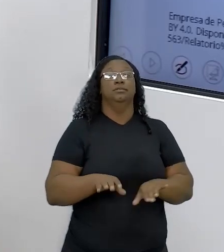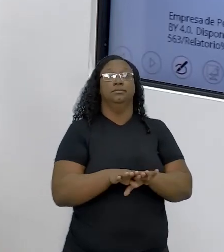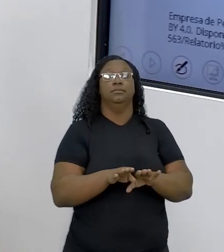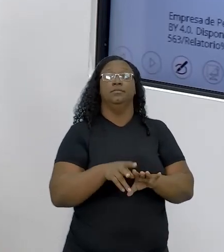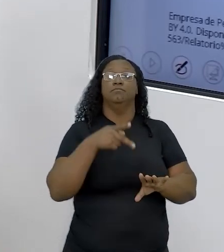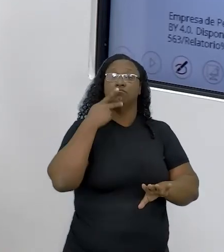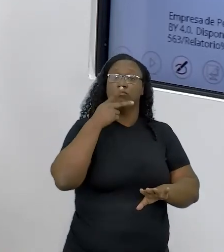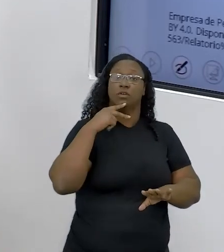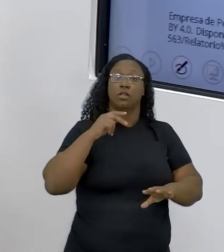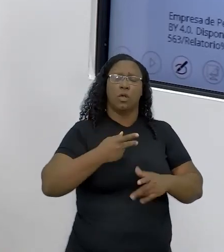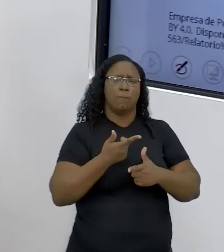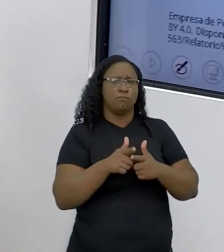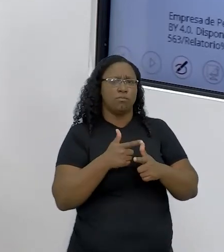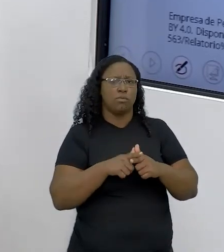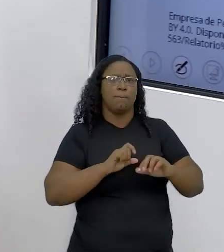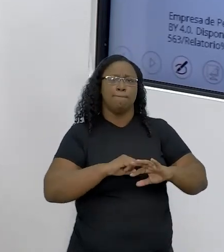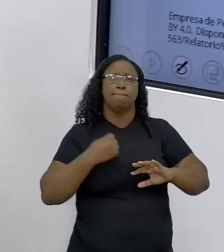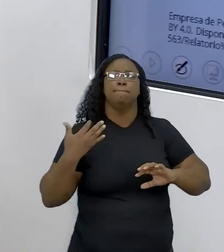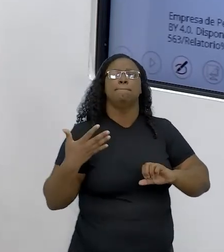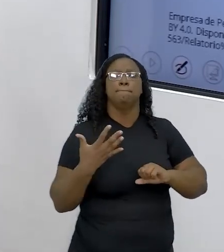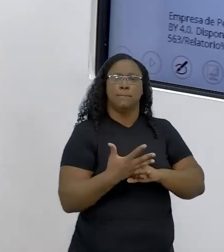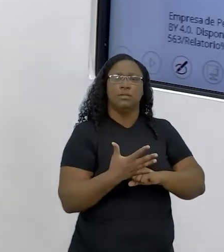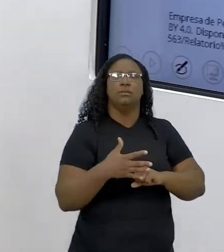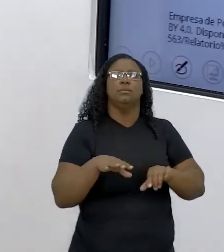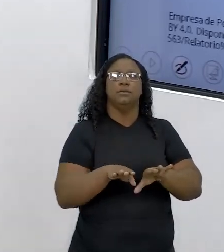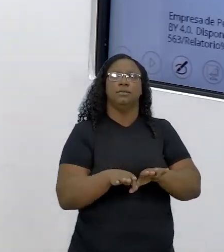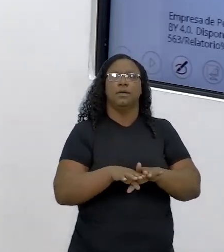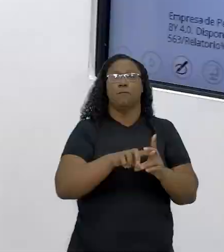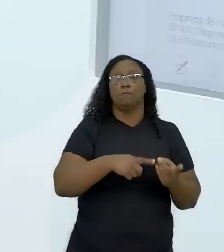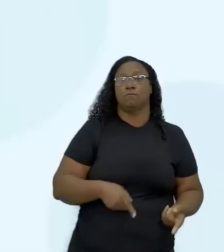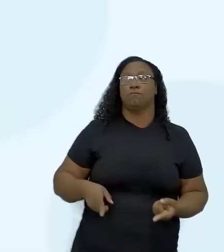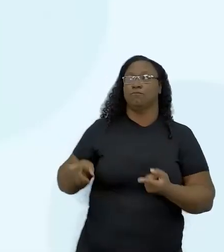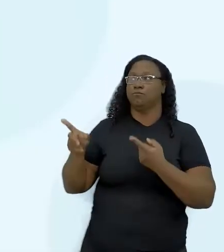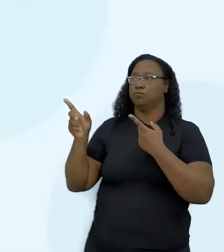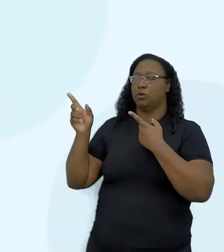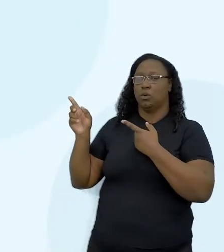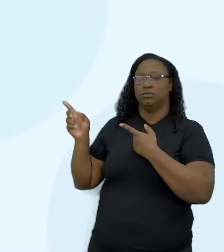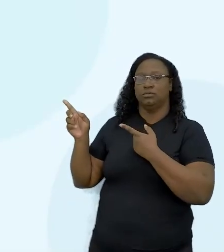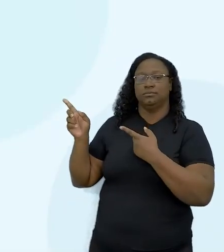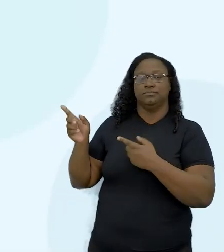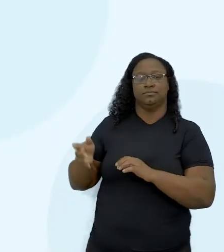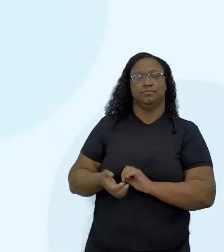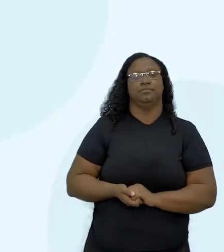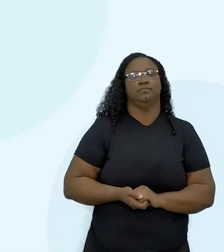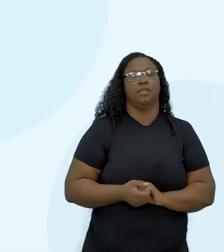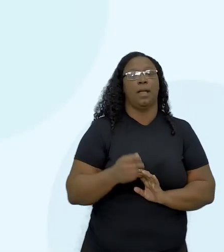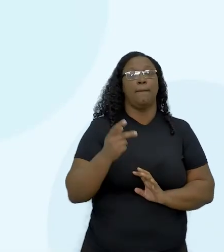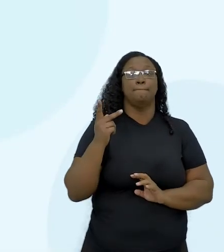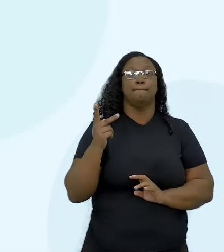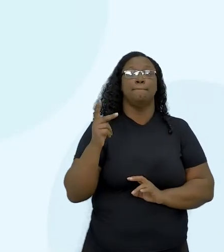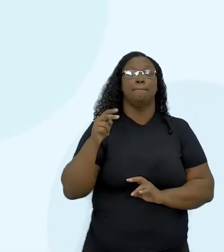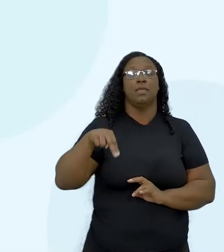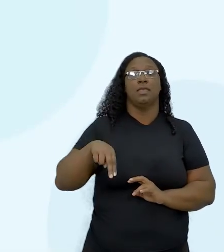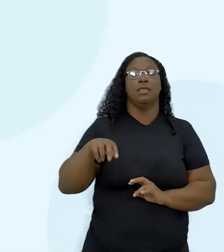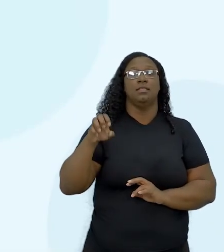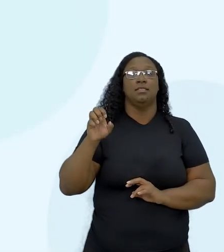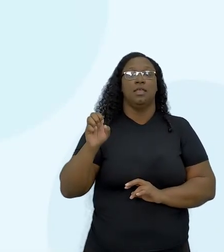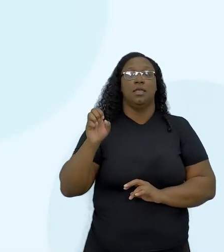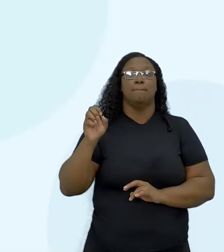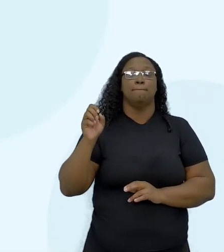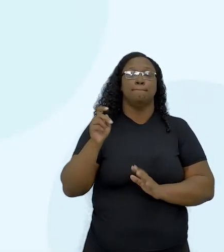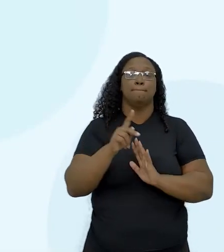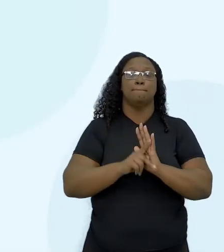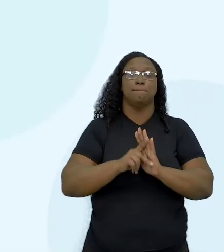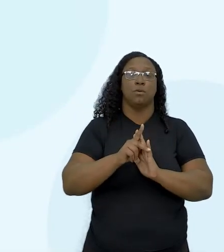Os problemas que aconteceram aí na pandemia. Volta aí, ó, eu vou dizer o que é o Plano Nacional, o PNIE, né? É o Plano